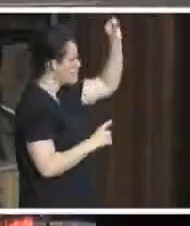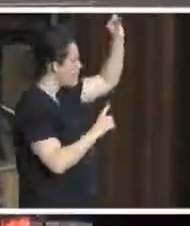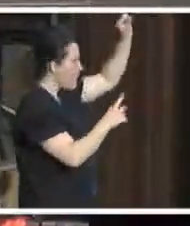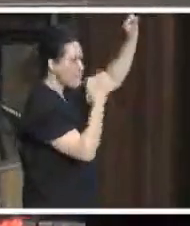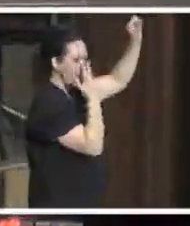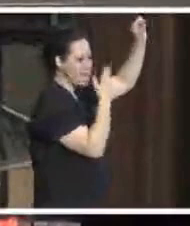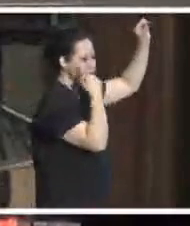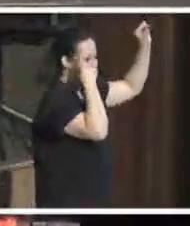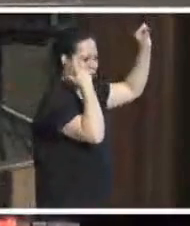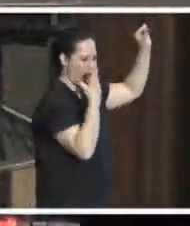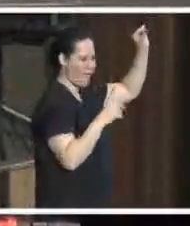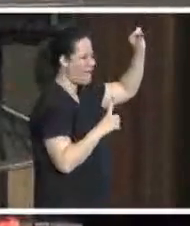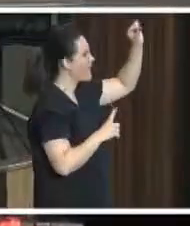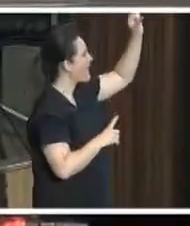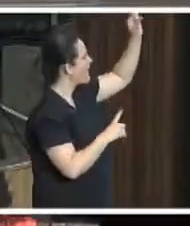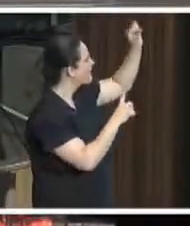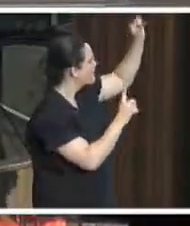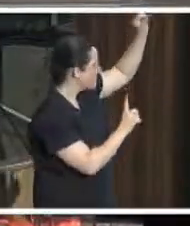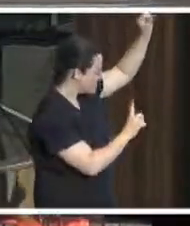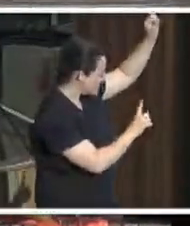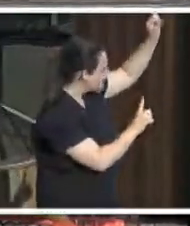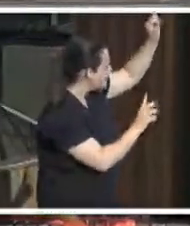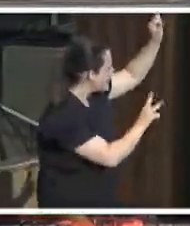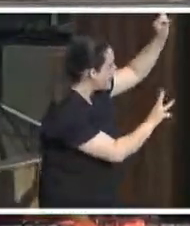loucura sem rumo,